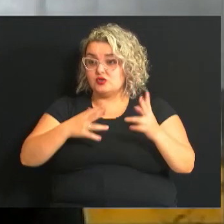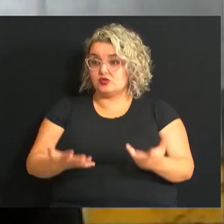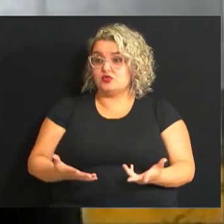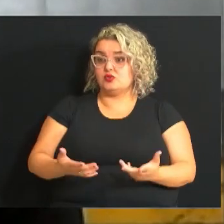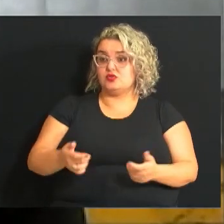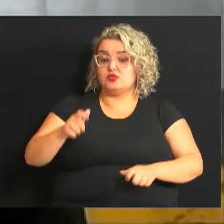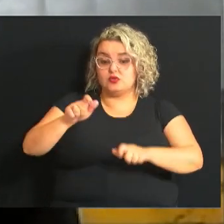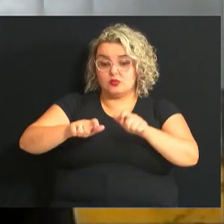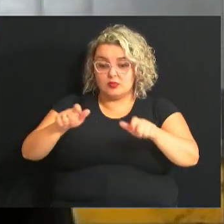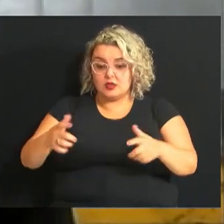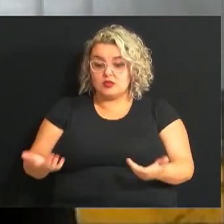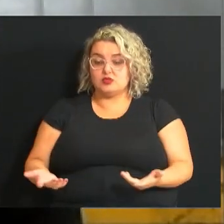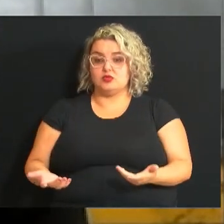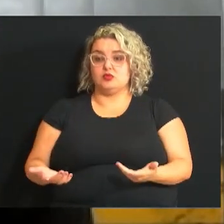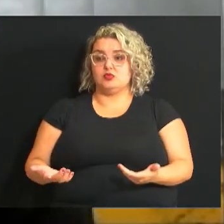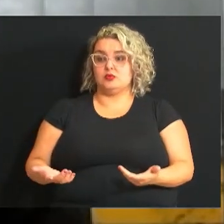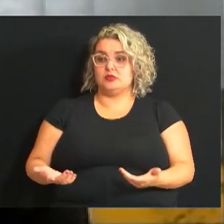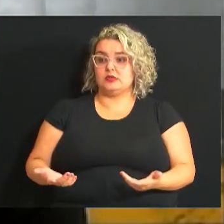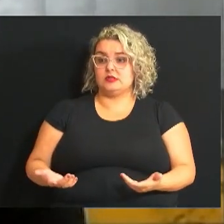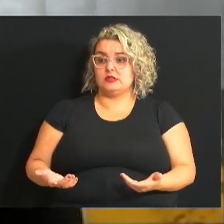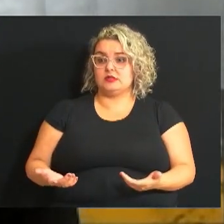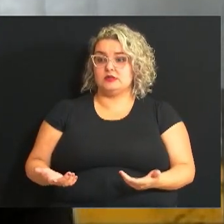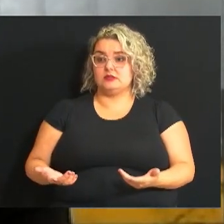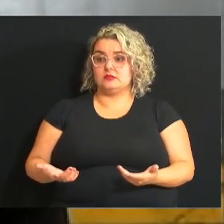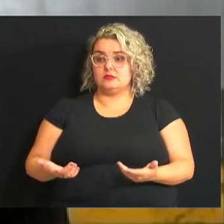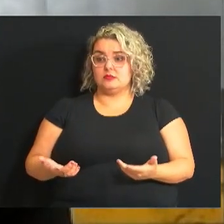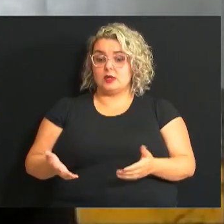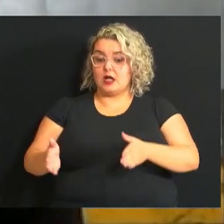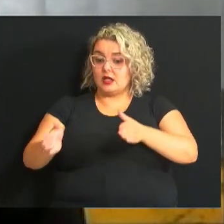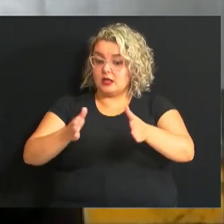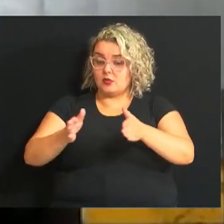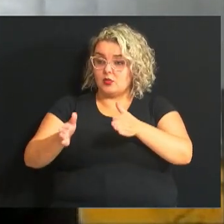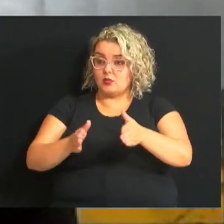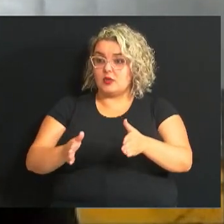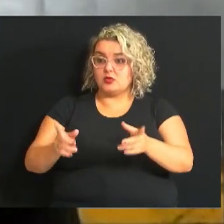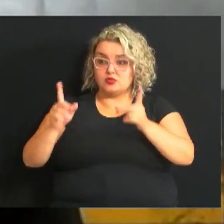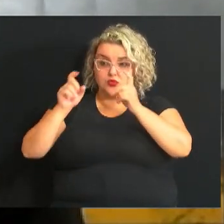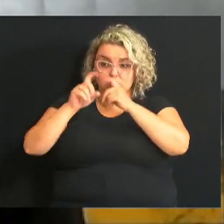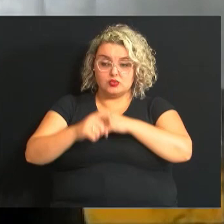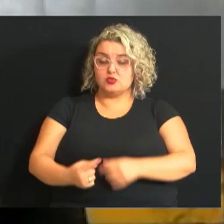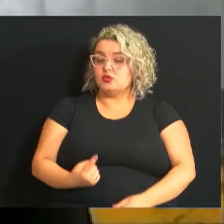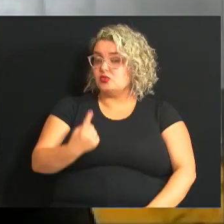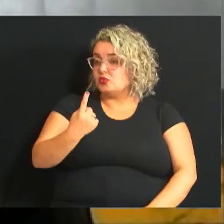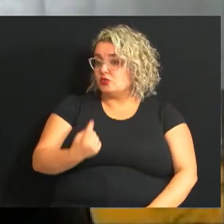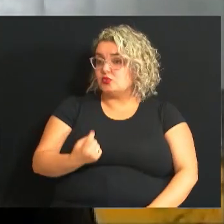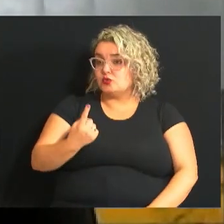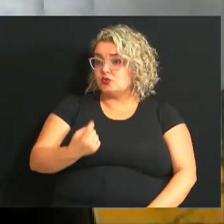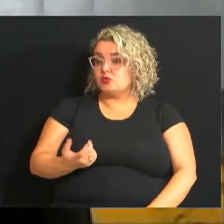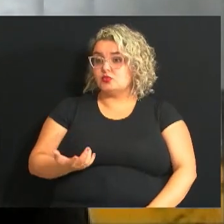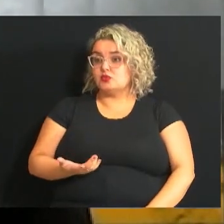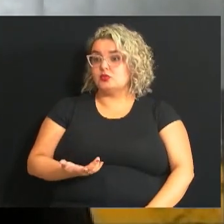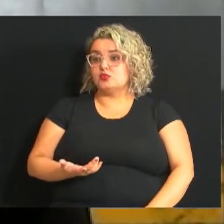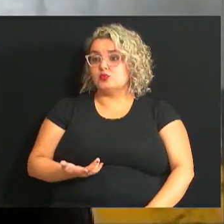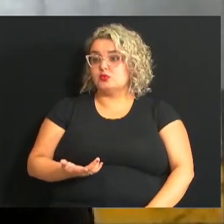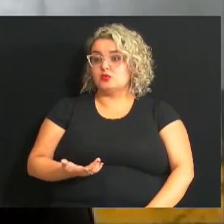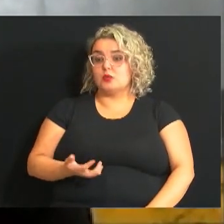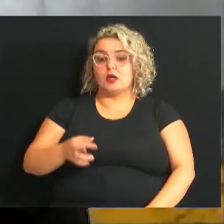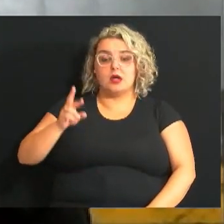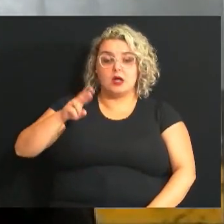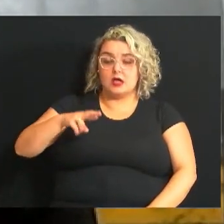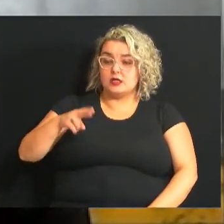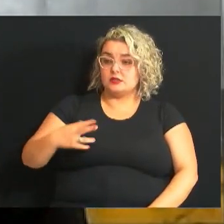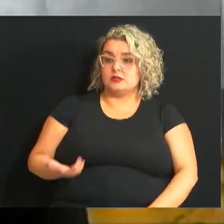que colocaram aquela situação que o seu único o motivo para